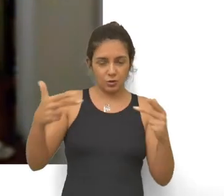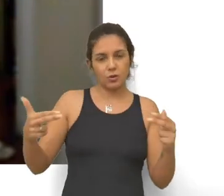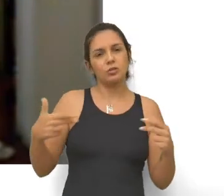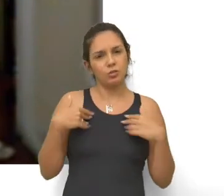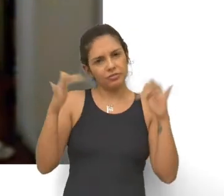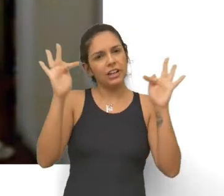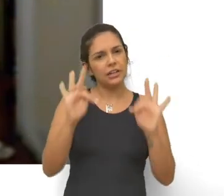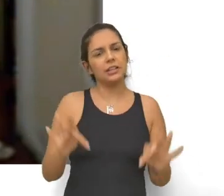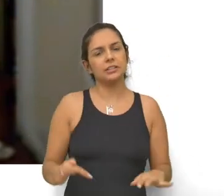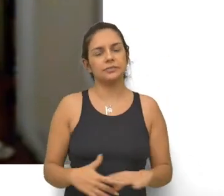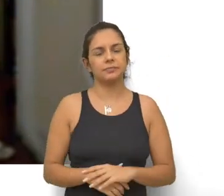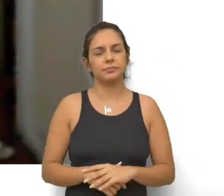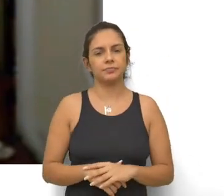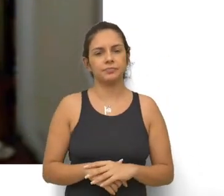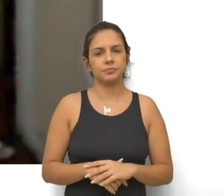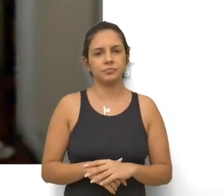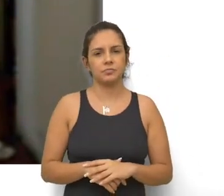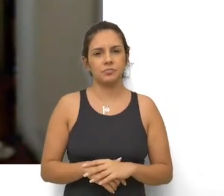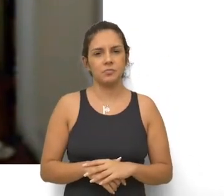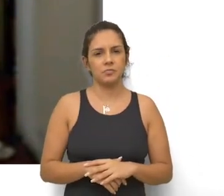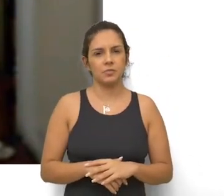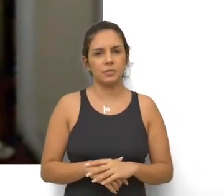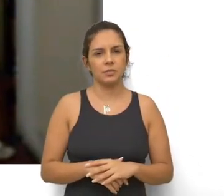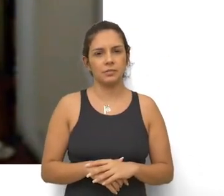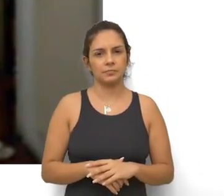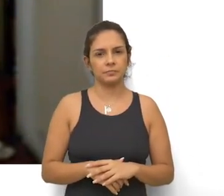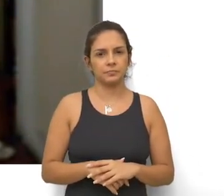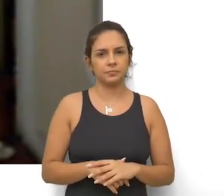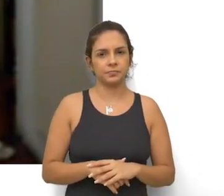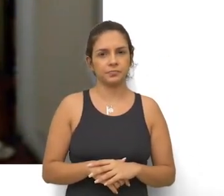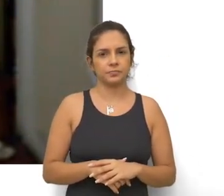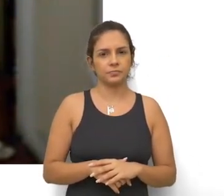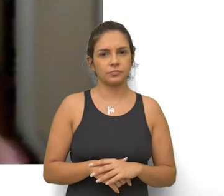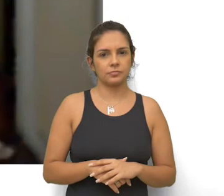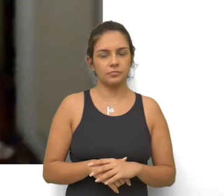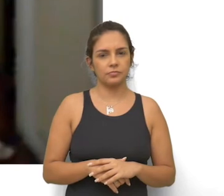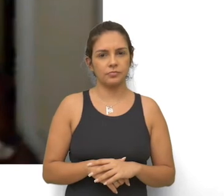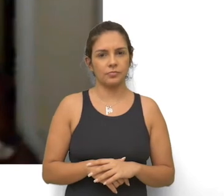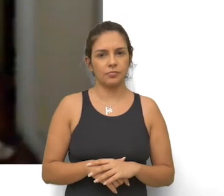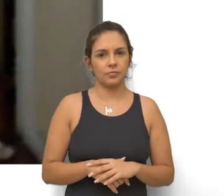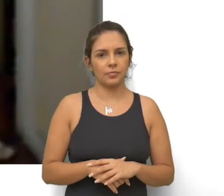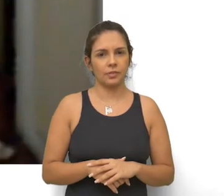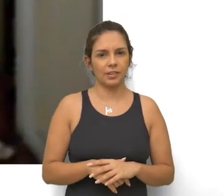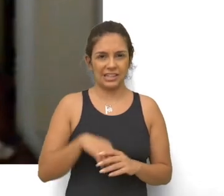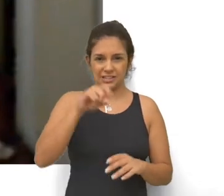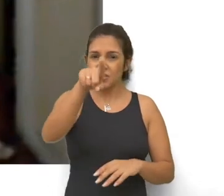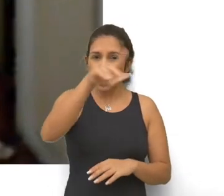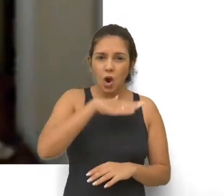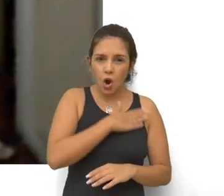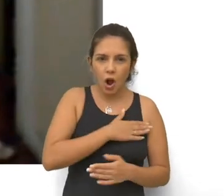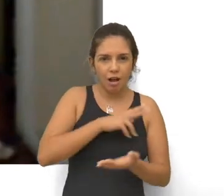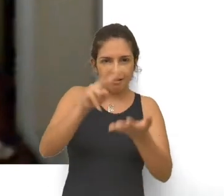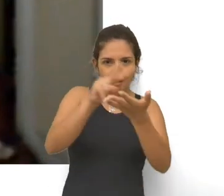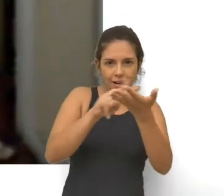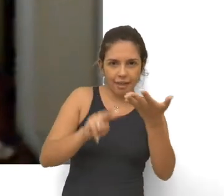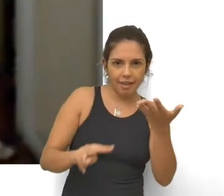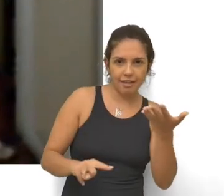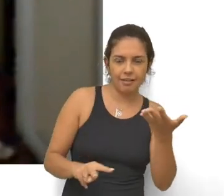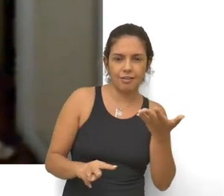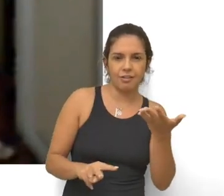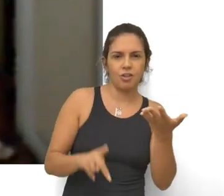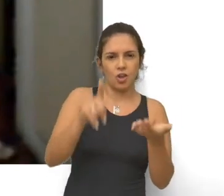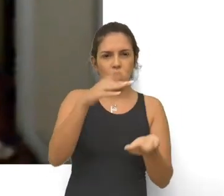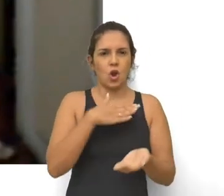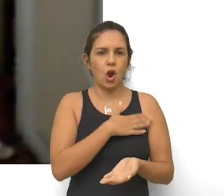olha, e eu posso falar isso para você, posso falar para muitos ouvintes, porque isso não é nenhum privilégio. Se você gosta de ler, se